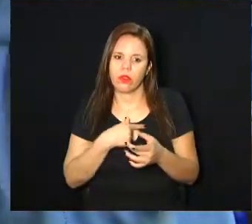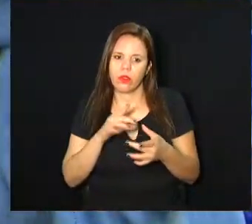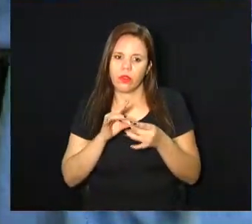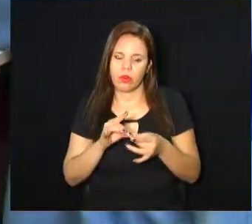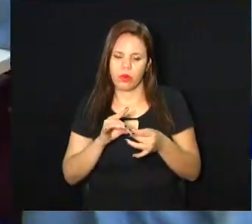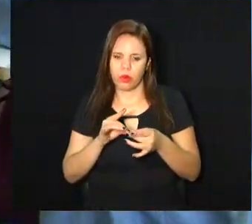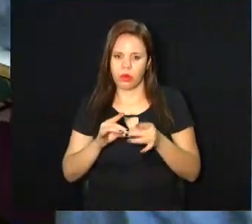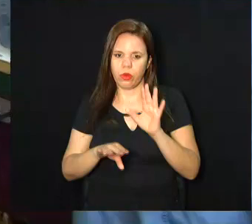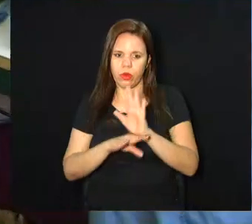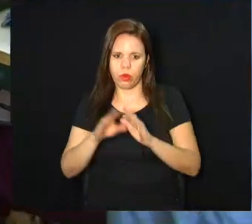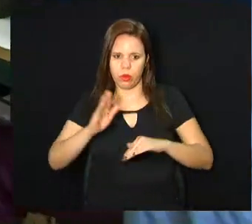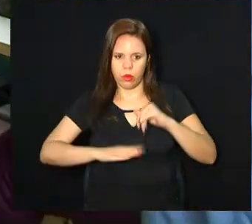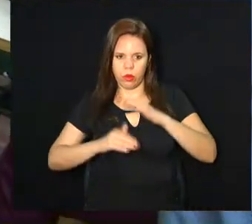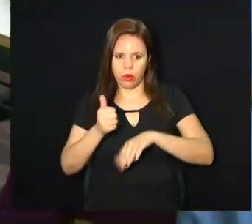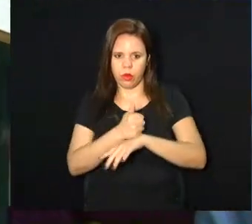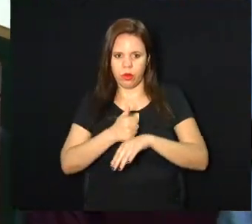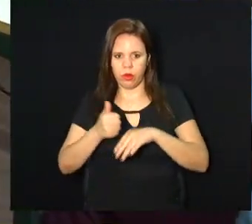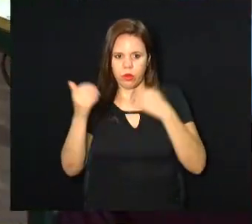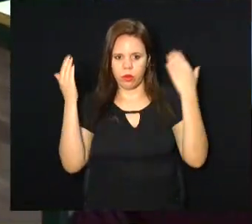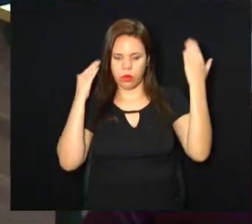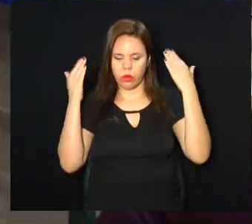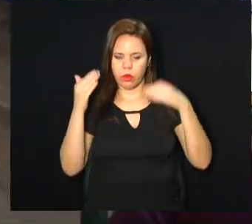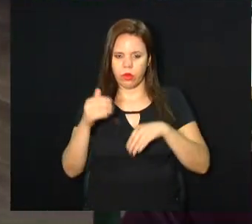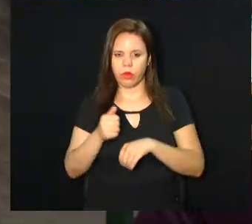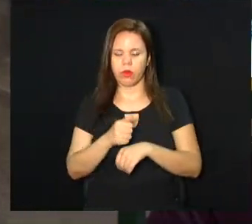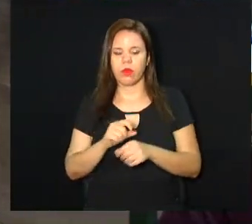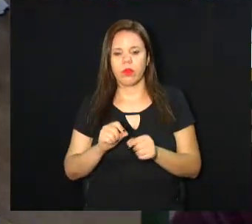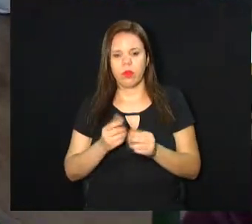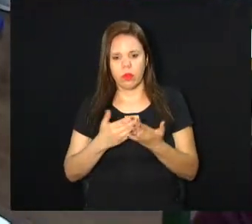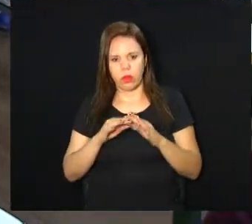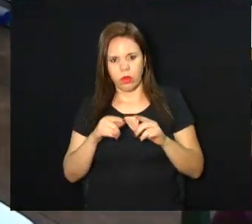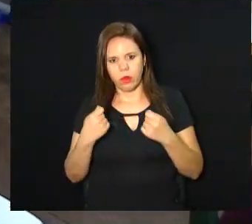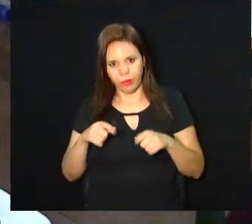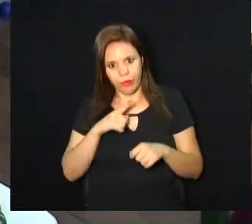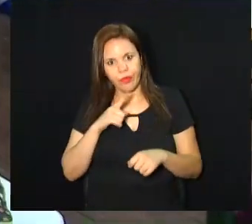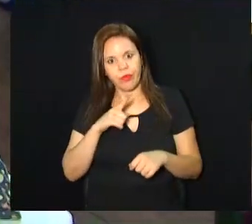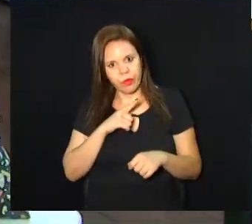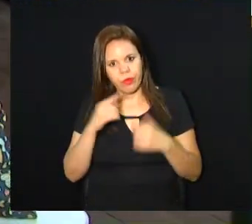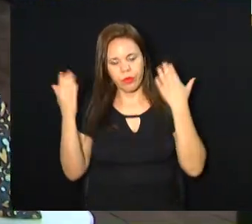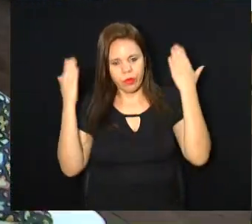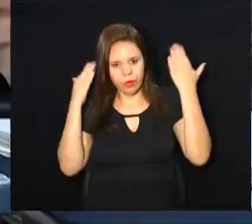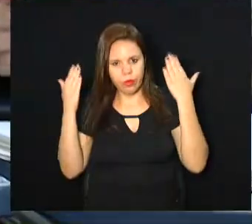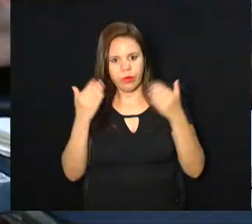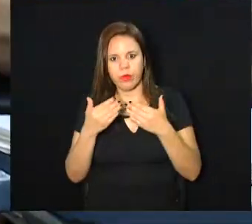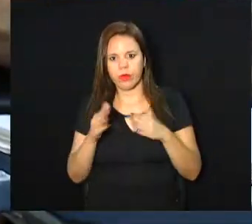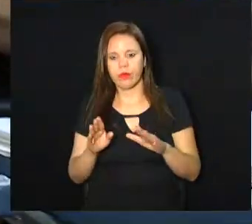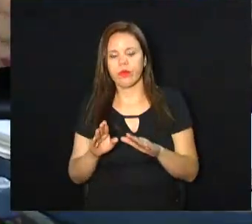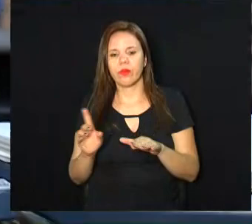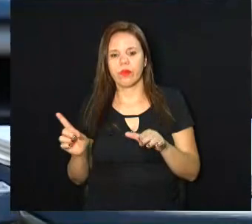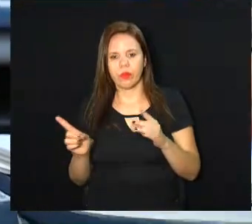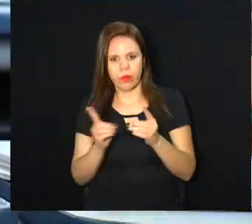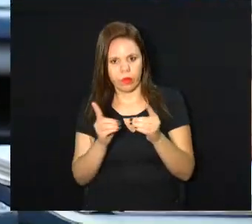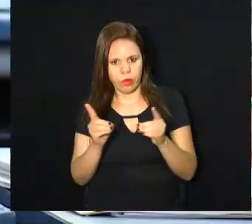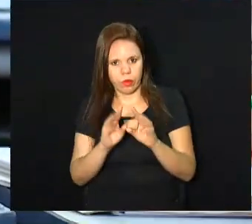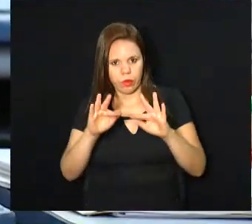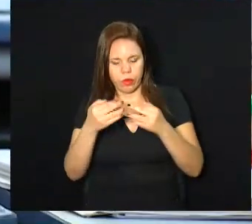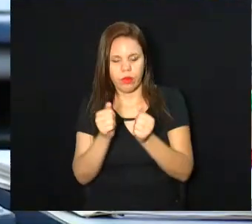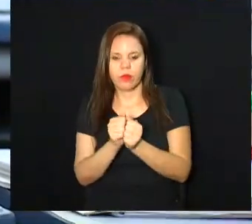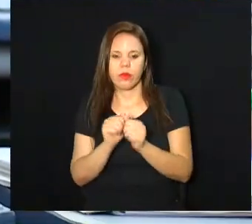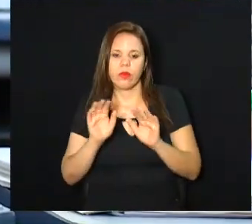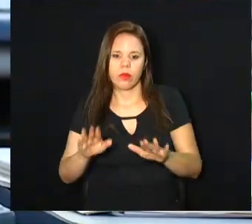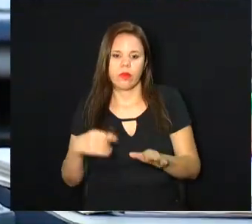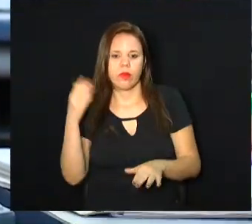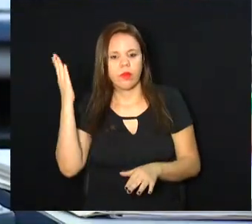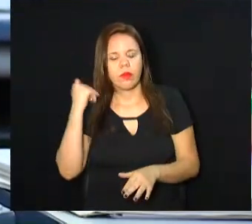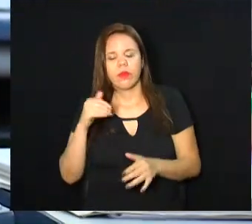conjunto um profissional da saúde mental, a escola deveria ter um profissional da saúde mental disponível e a família juntos, mas a gente